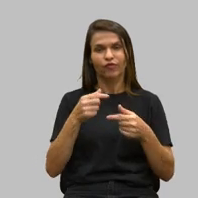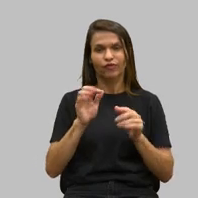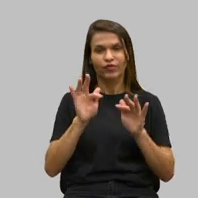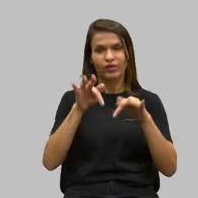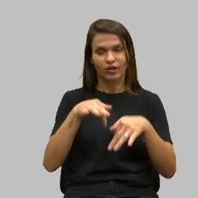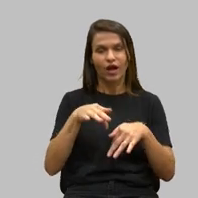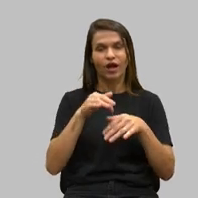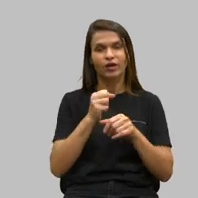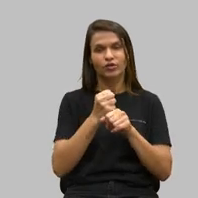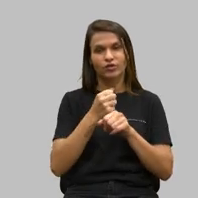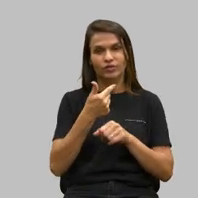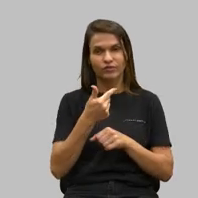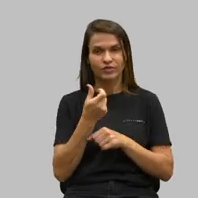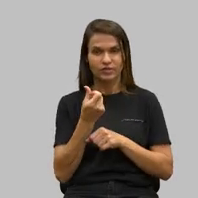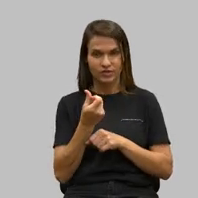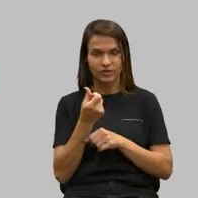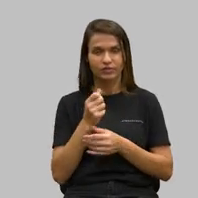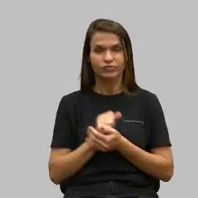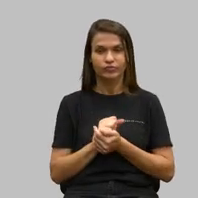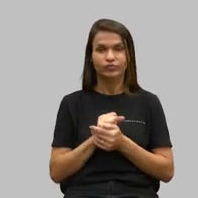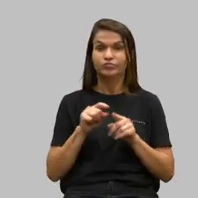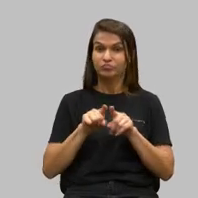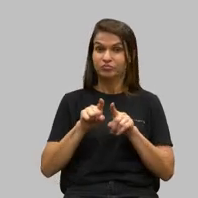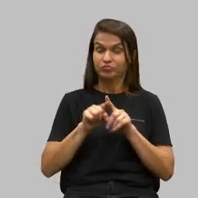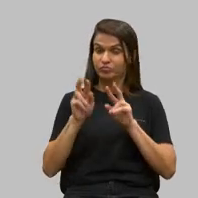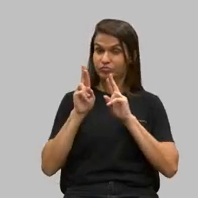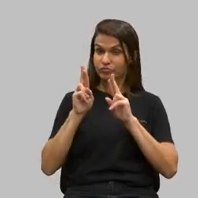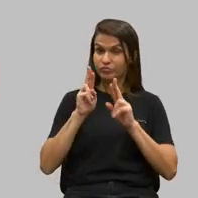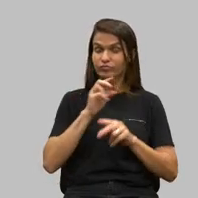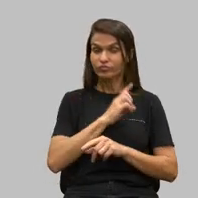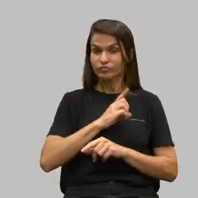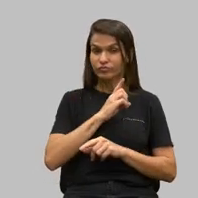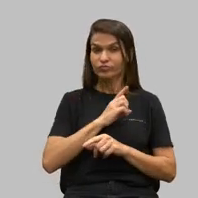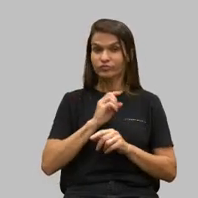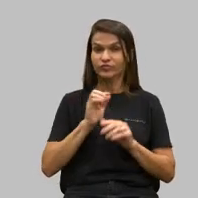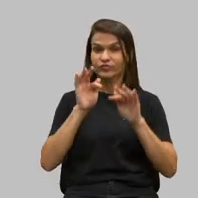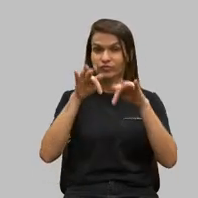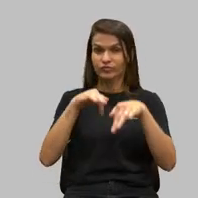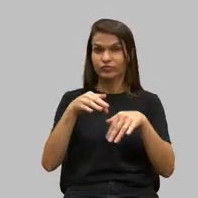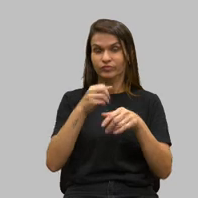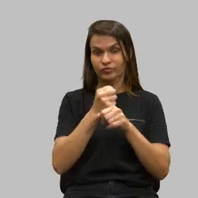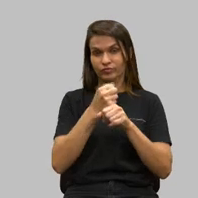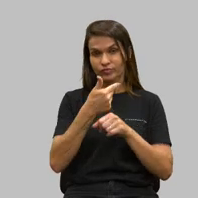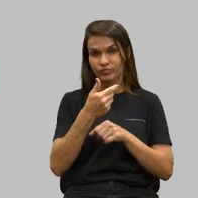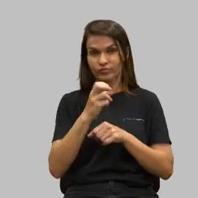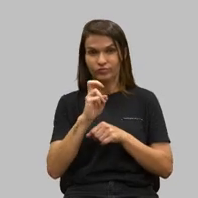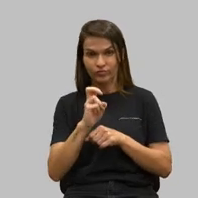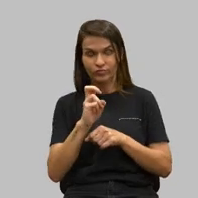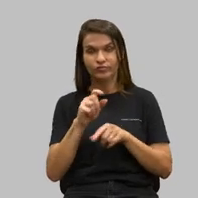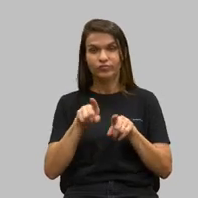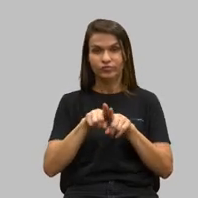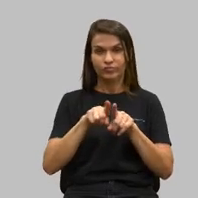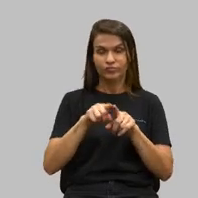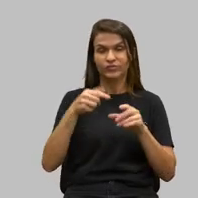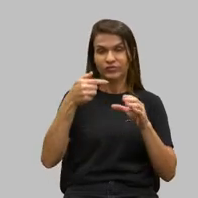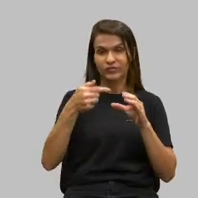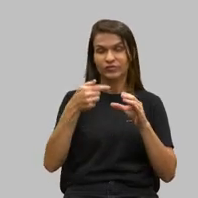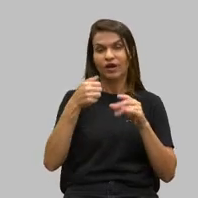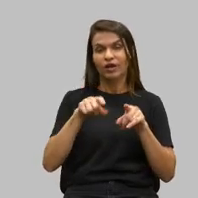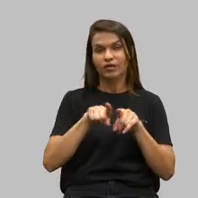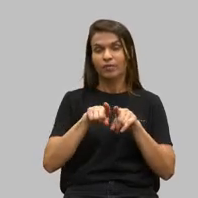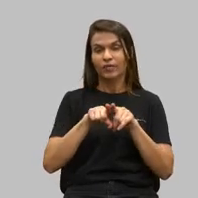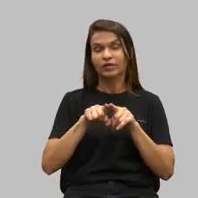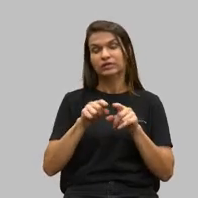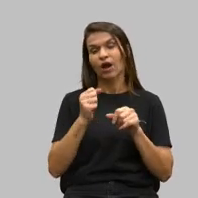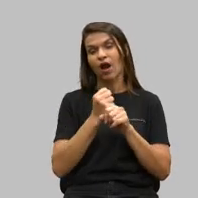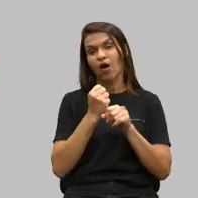expectativa de Divinópolis terminar ainda em 25, e Sete Lagoas talvez final de 25, isso aí nós estamos sendo